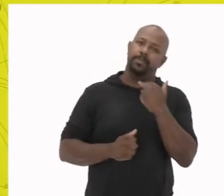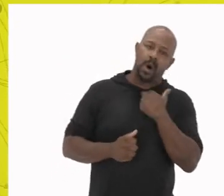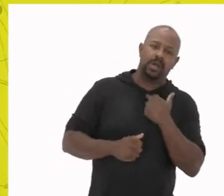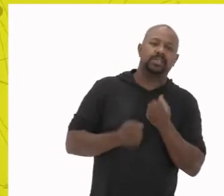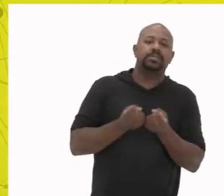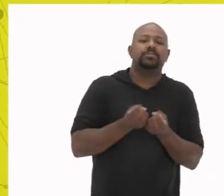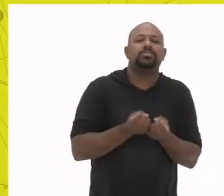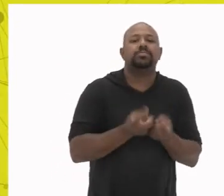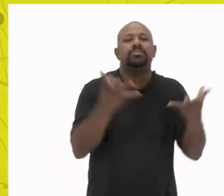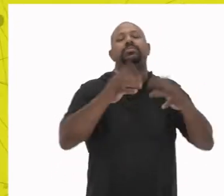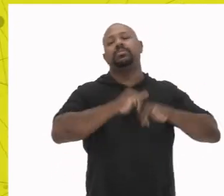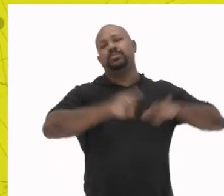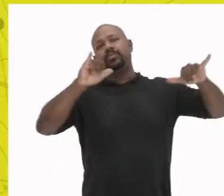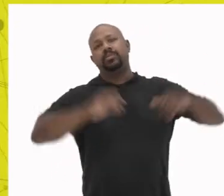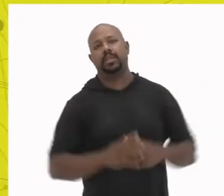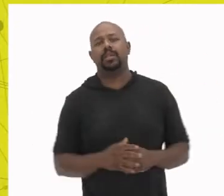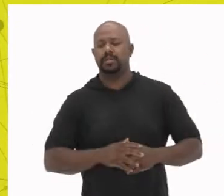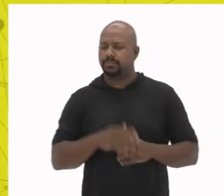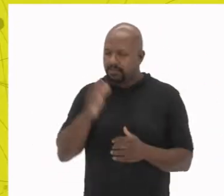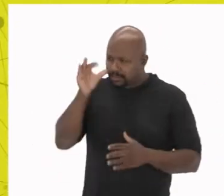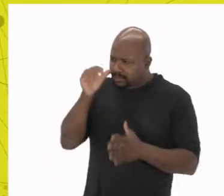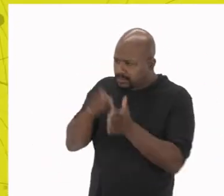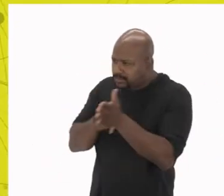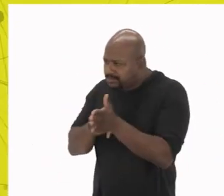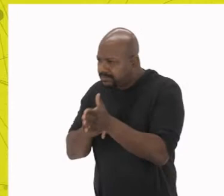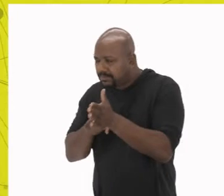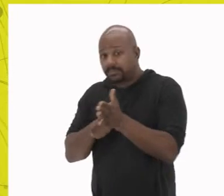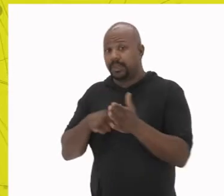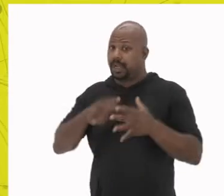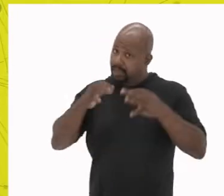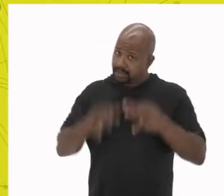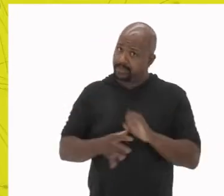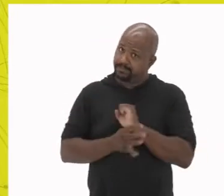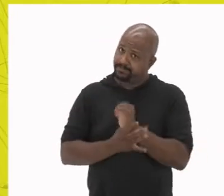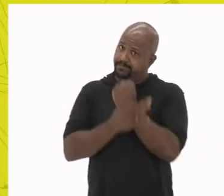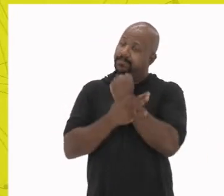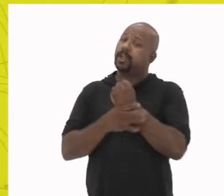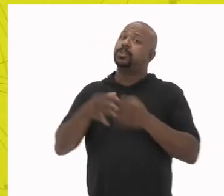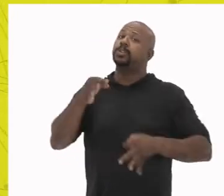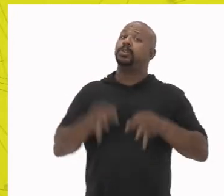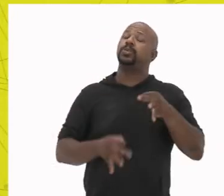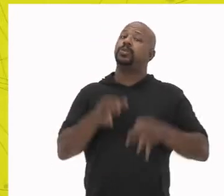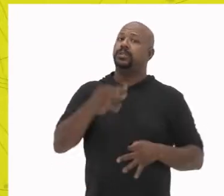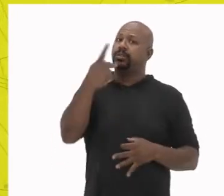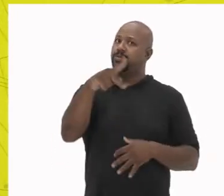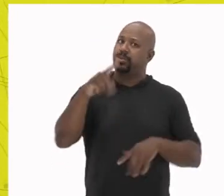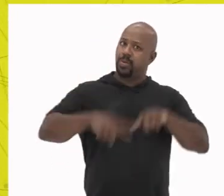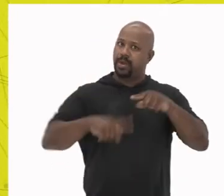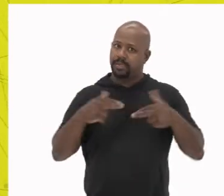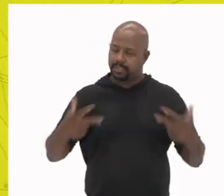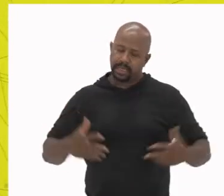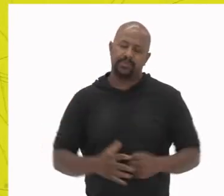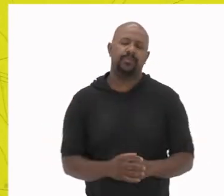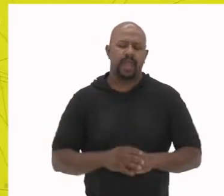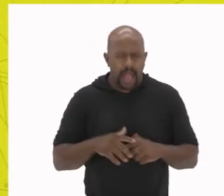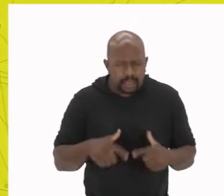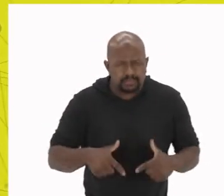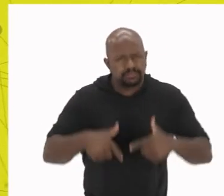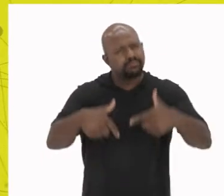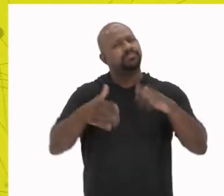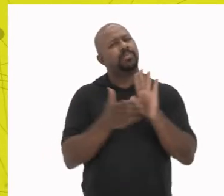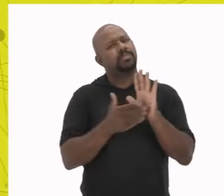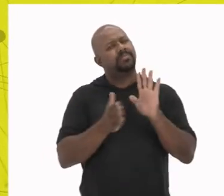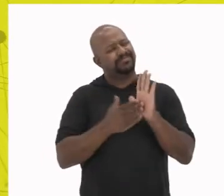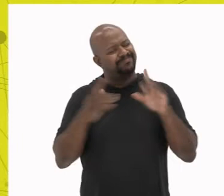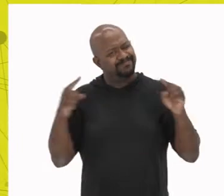ser compartilhadas em ampla escala. Se informe para garantir também a segurança jurídica do seu acervo.